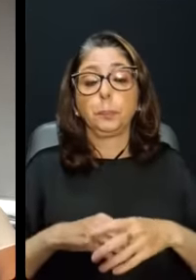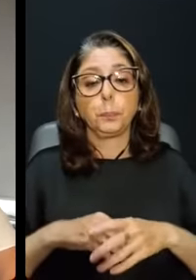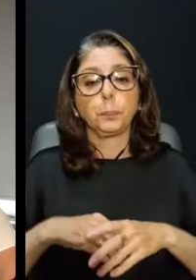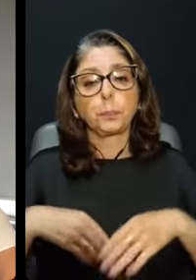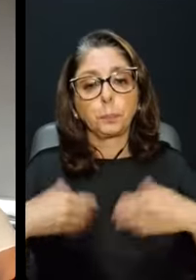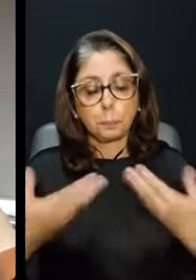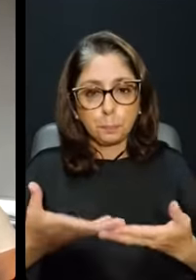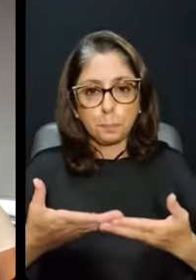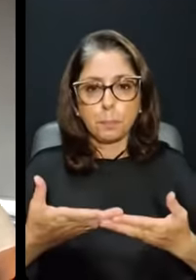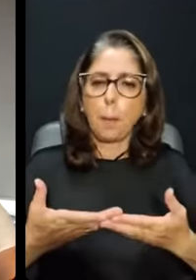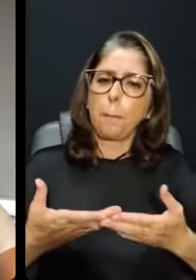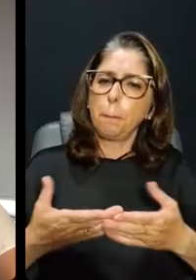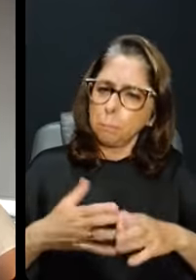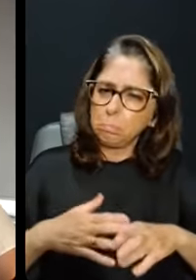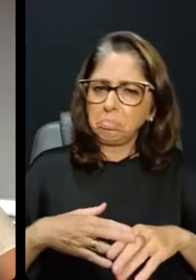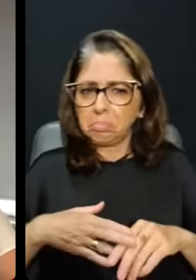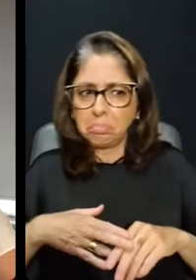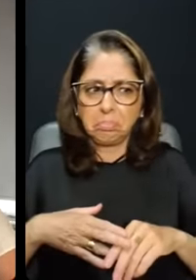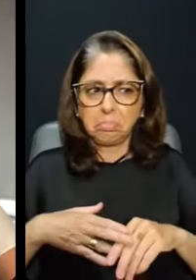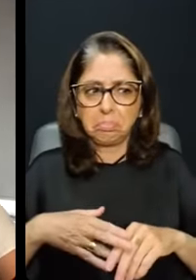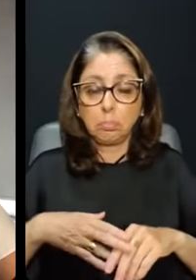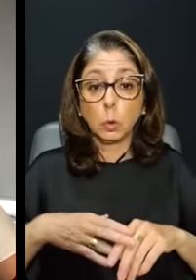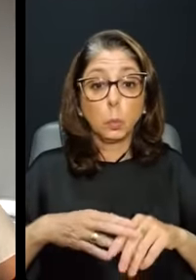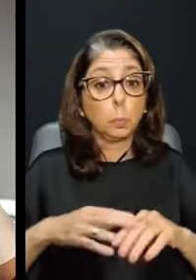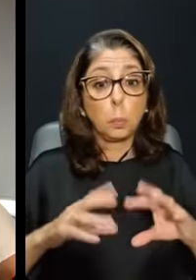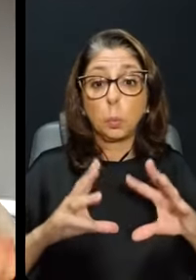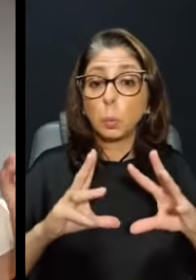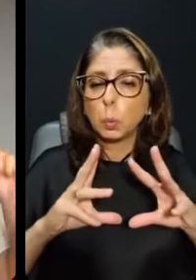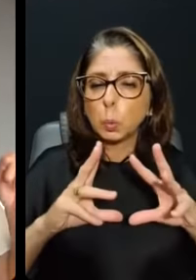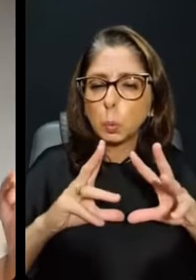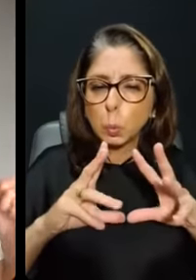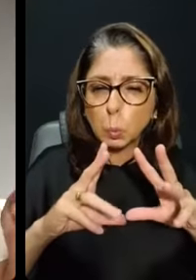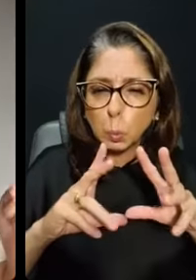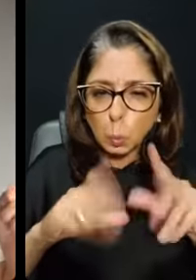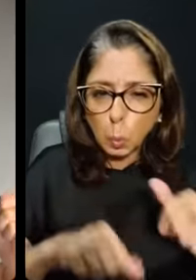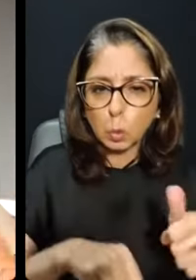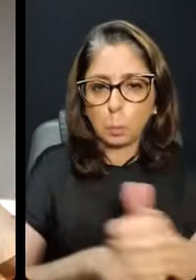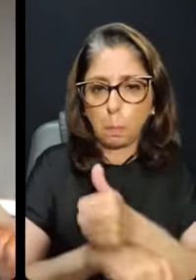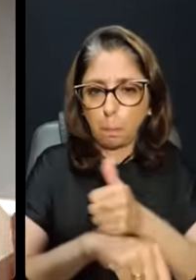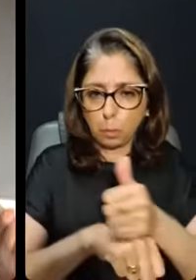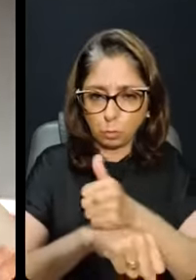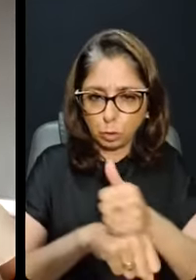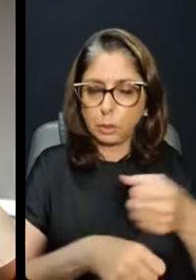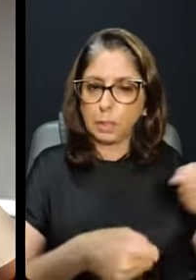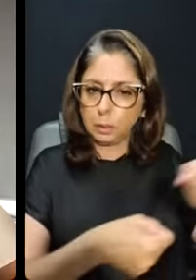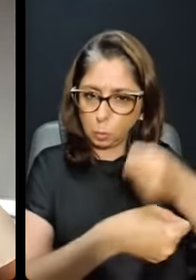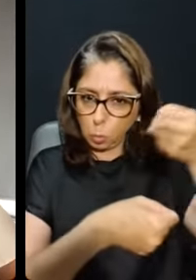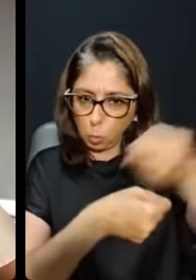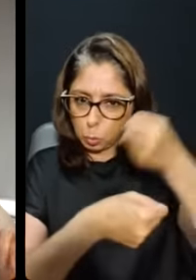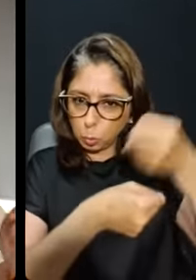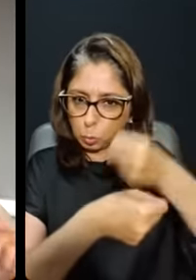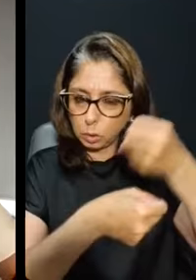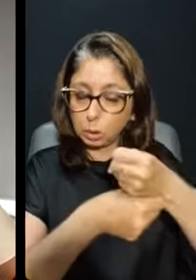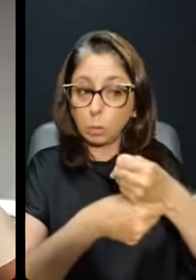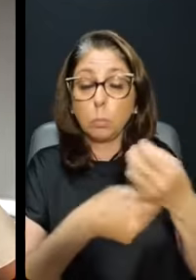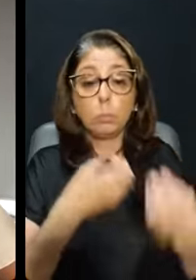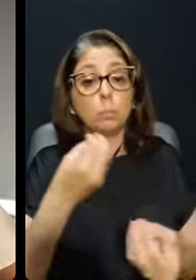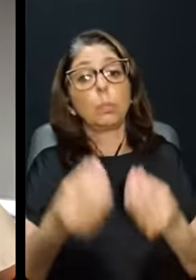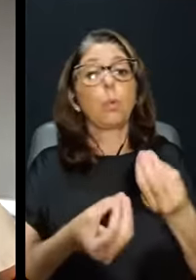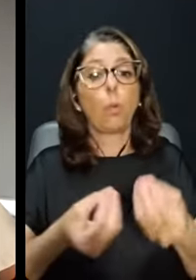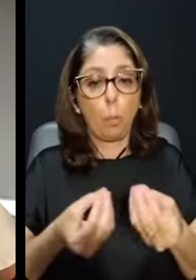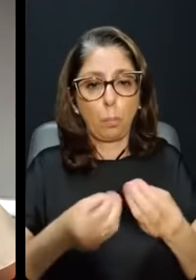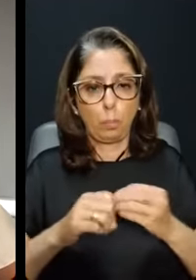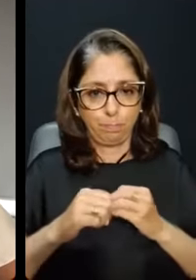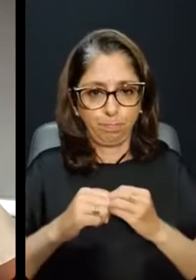pessoas todas as pessoas que ali trabalhavam pudessem levantar uma bandeirinha e falar, e acessibilidade, e